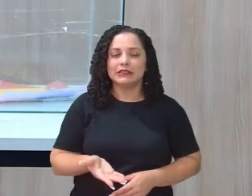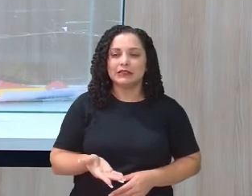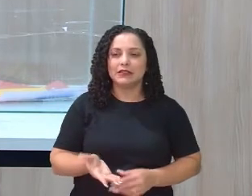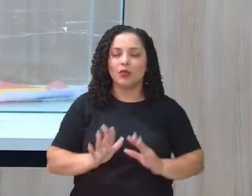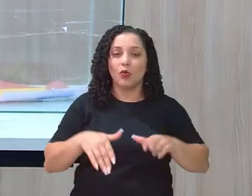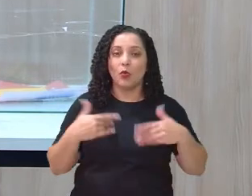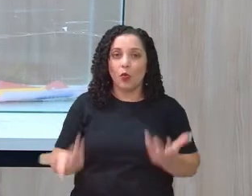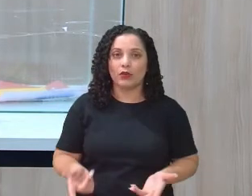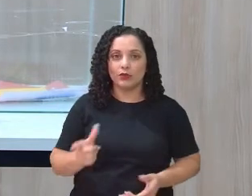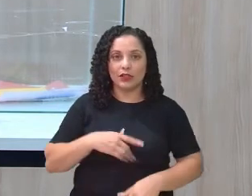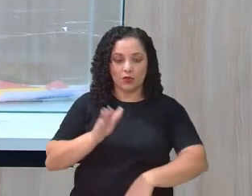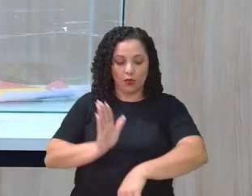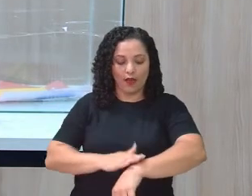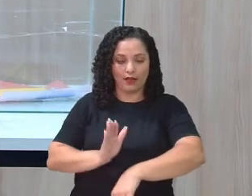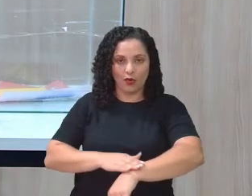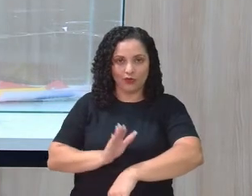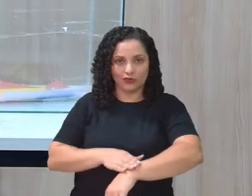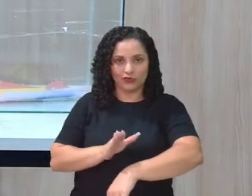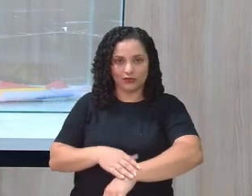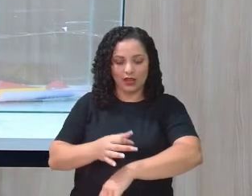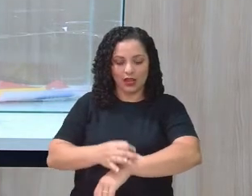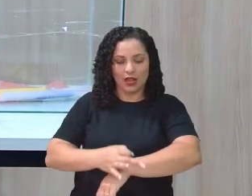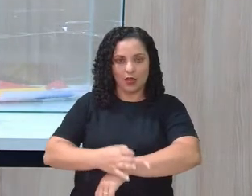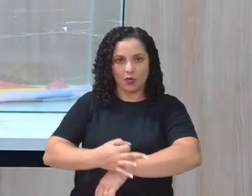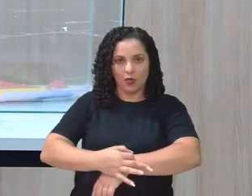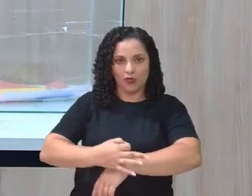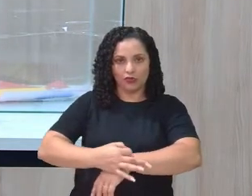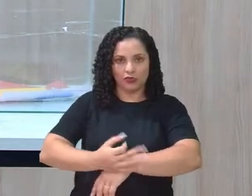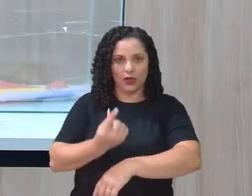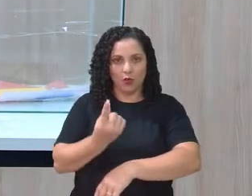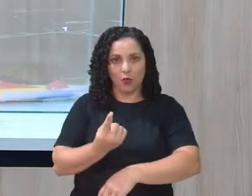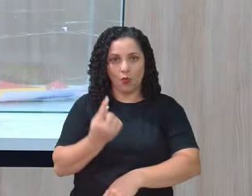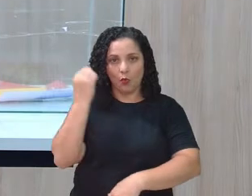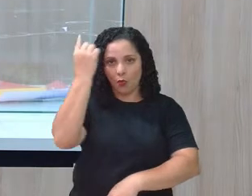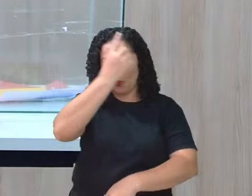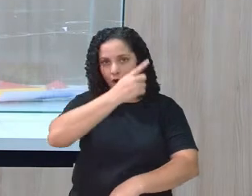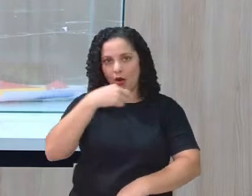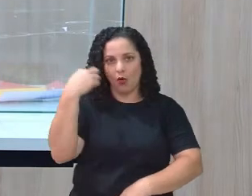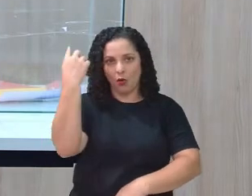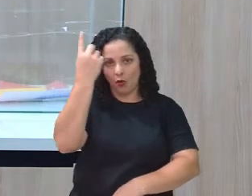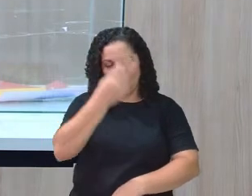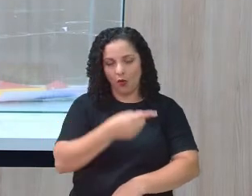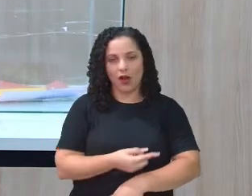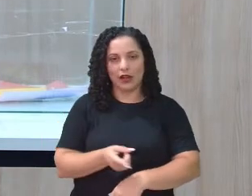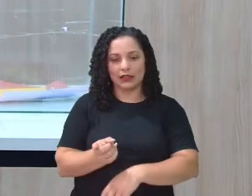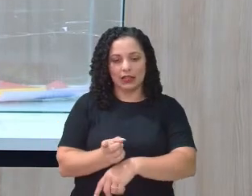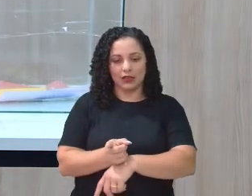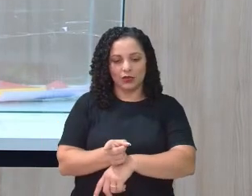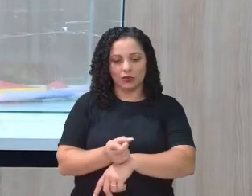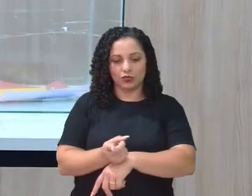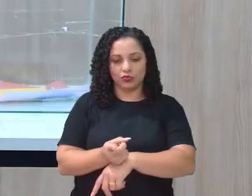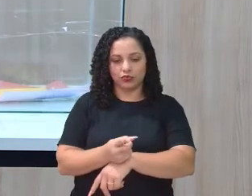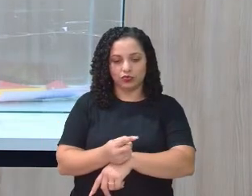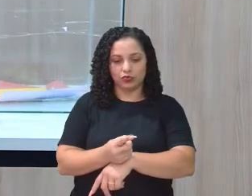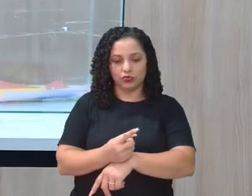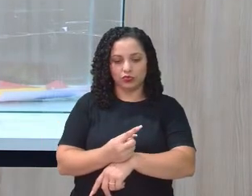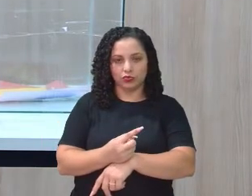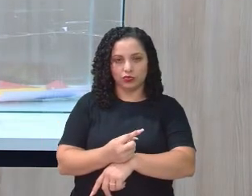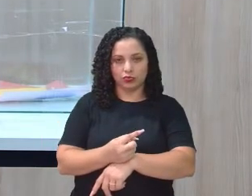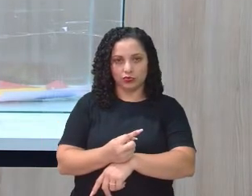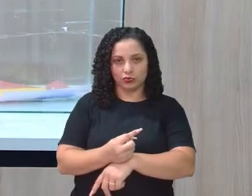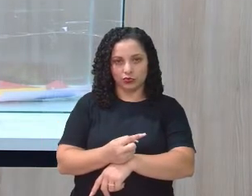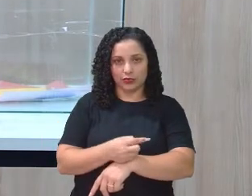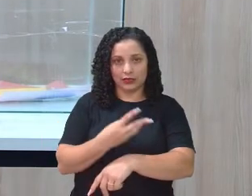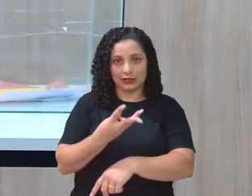quando a gente tem um relógio, tá? Um relógio, quando ele passa 1 hora, o ponteiro dos minutos, ele percorre